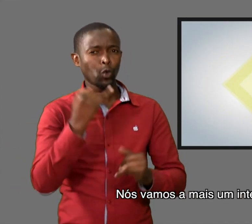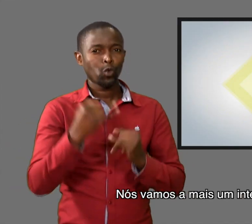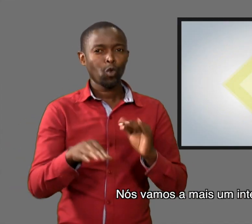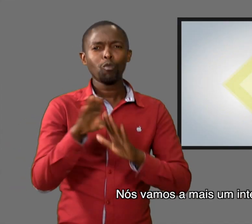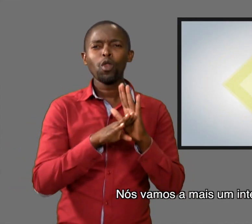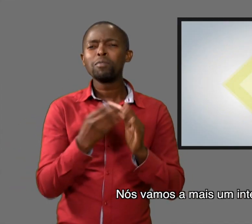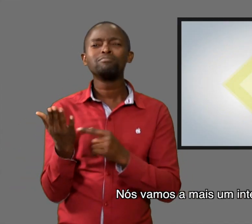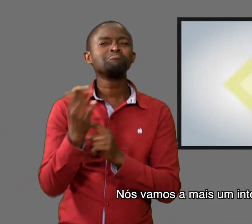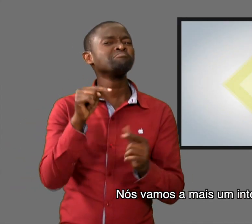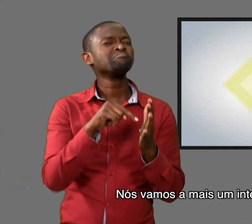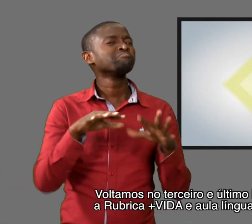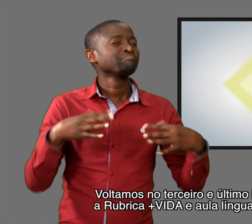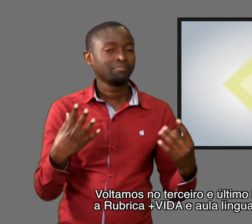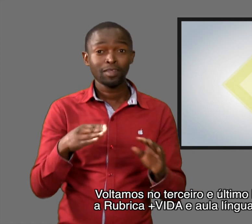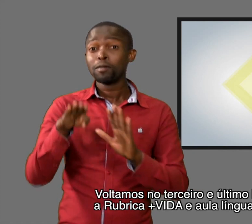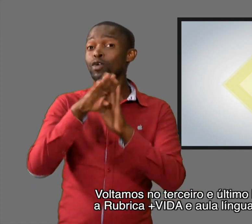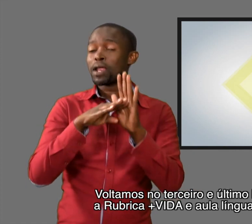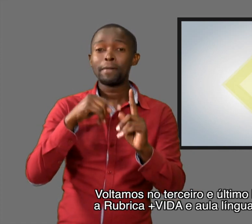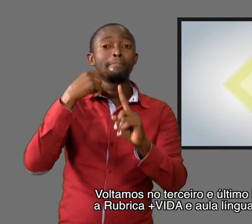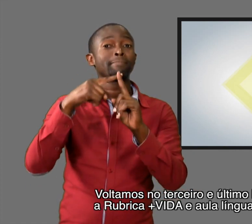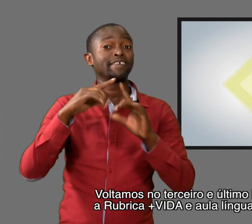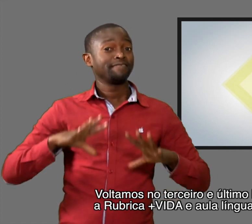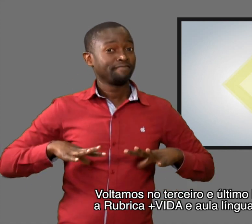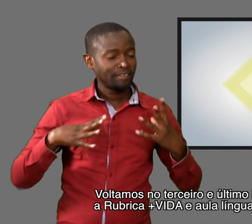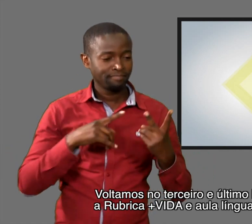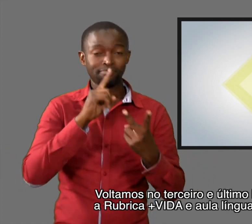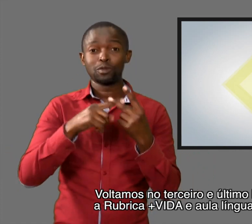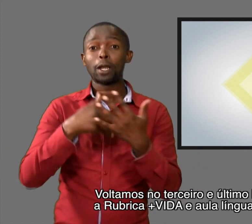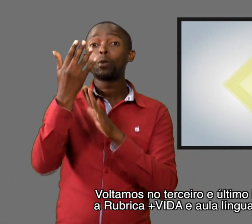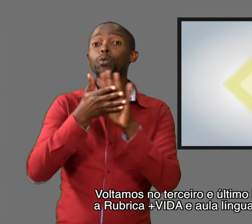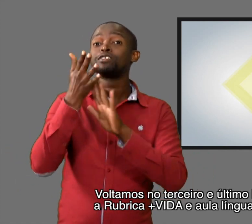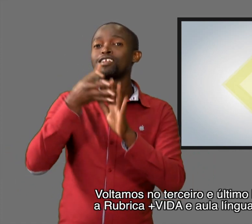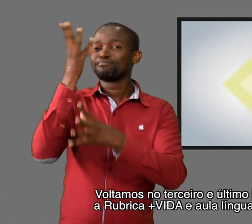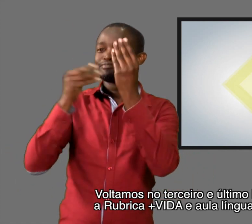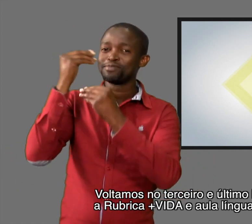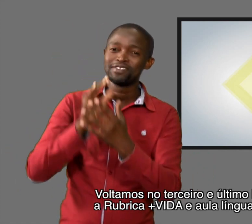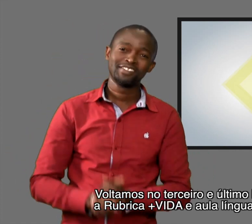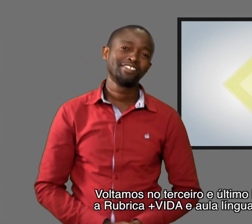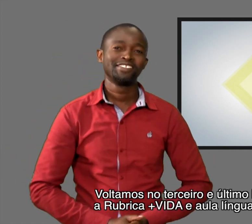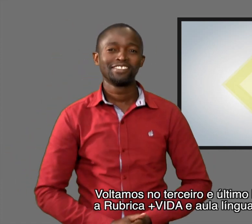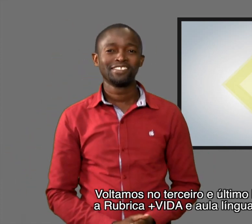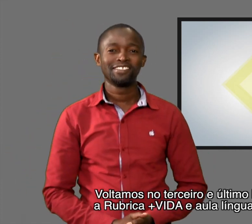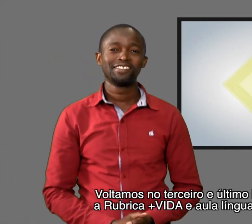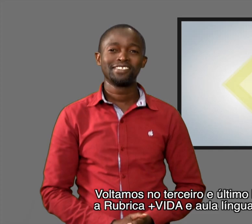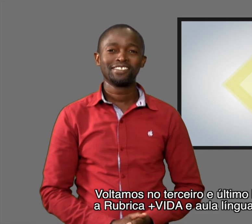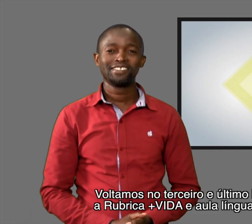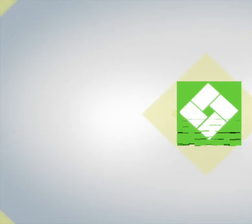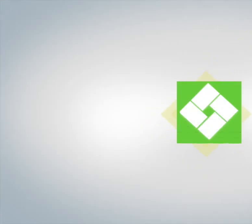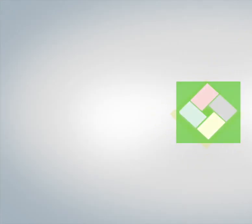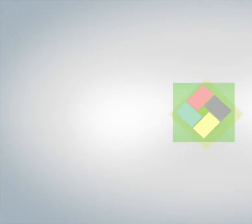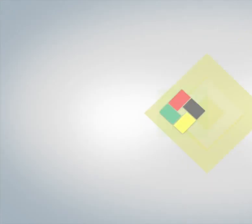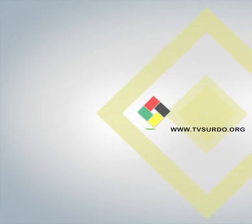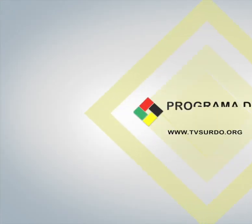um breve intervalo. Voltamos no terceiro e último bloco com a rubrica Mais Vida e Aula de Língua de Sinais.